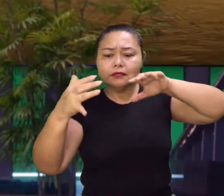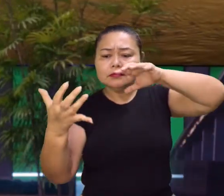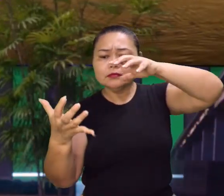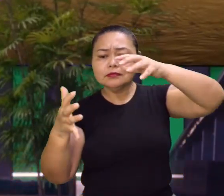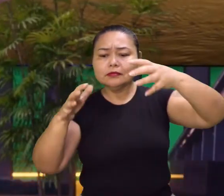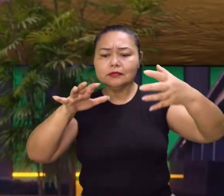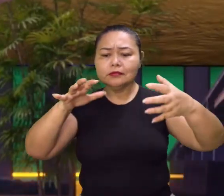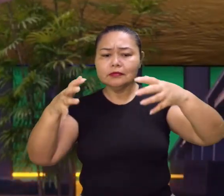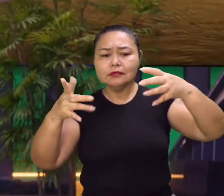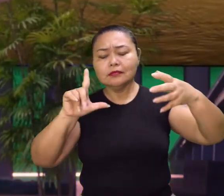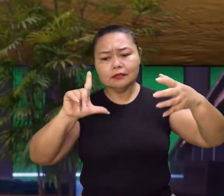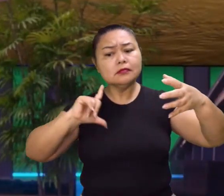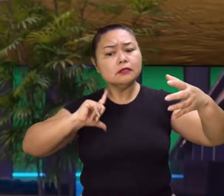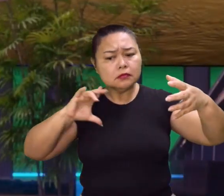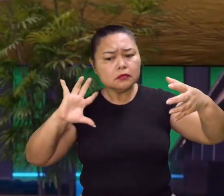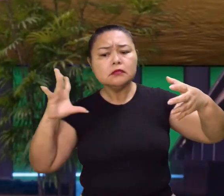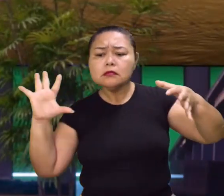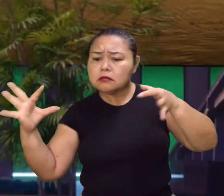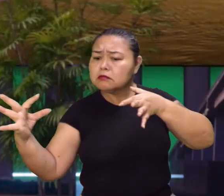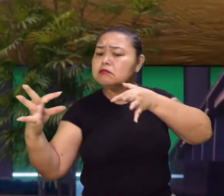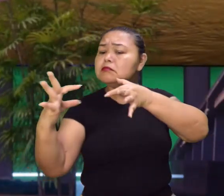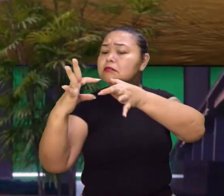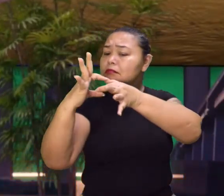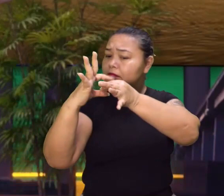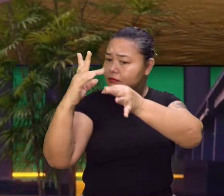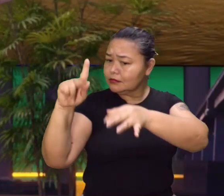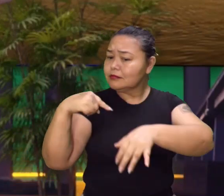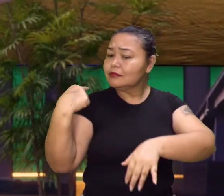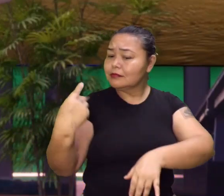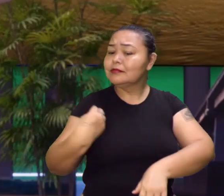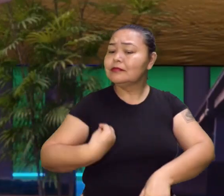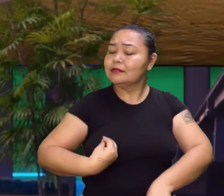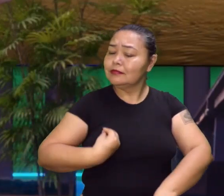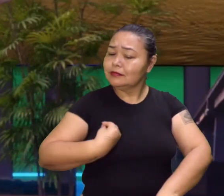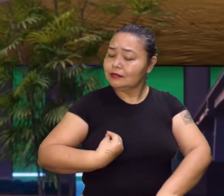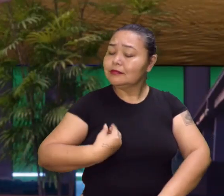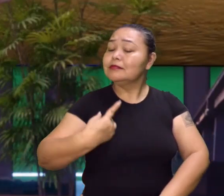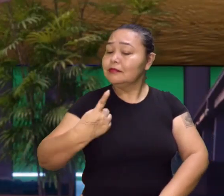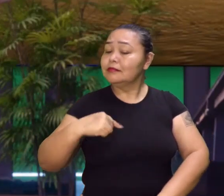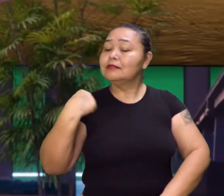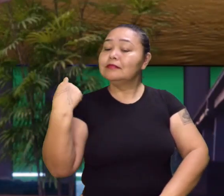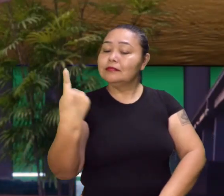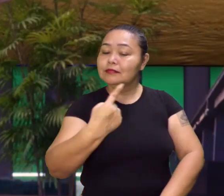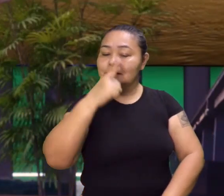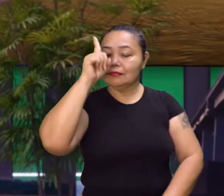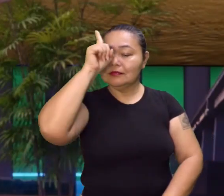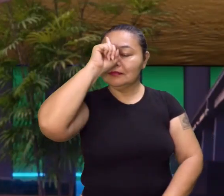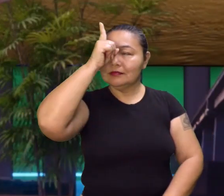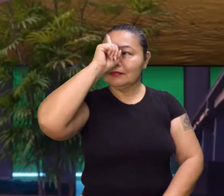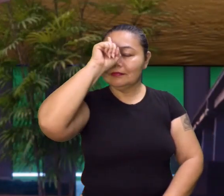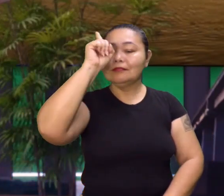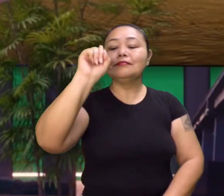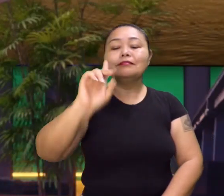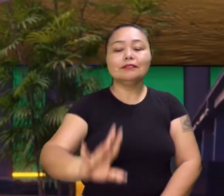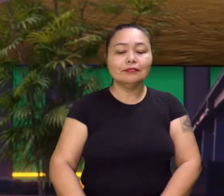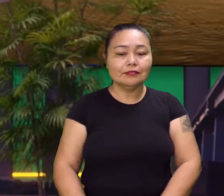que tem tudo a ver com a nossa vida, com o nosso cotidiano. Muito É bem. isso, a ver com o nosso dia a